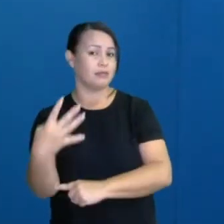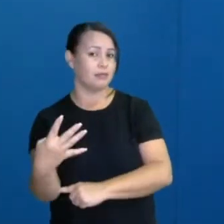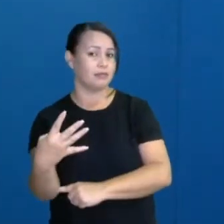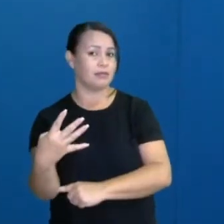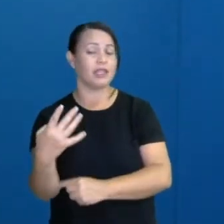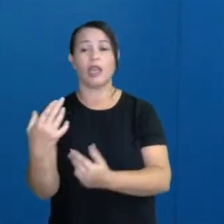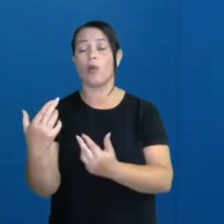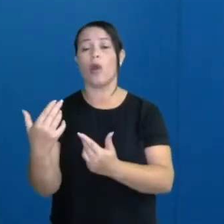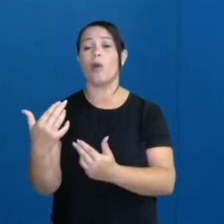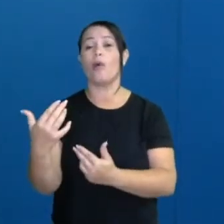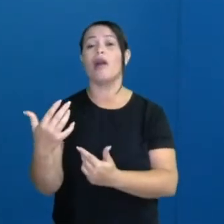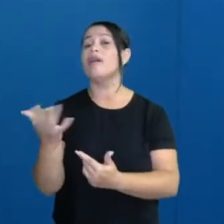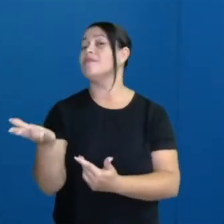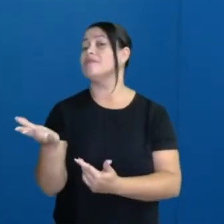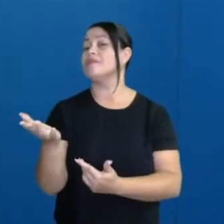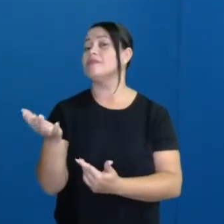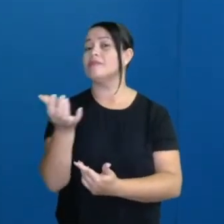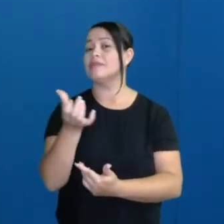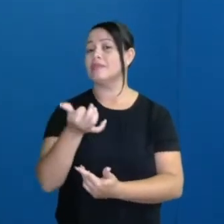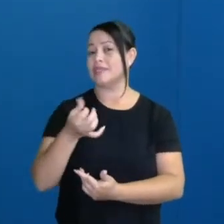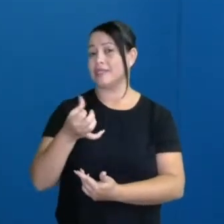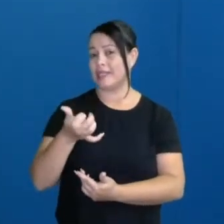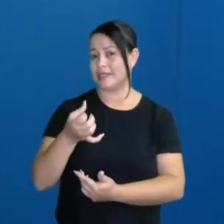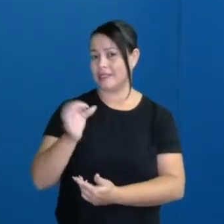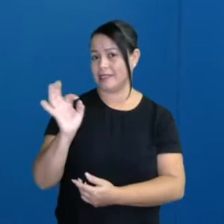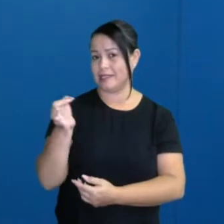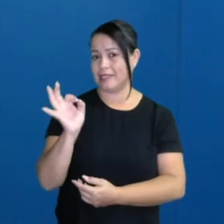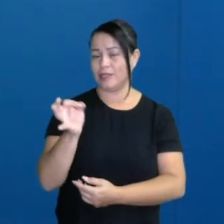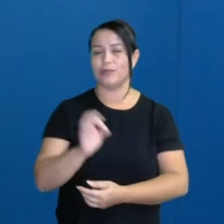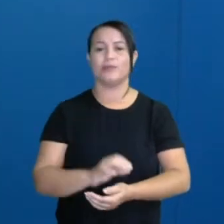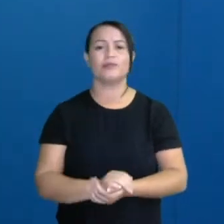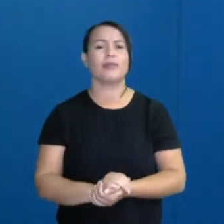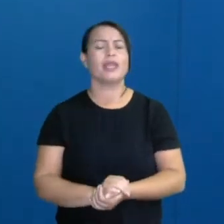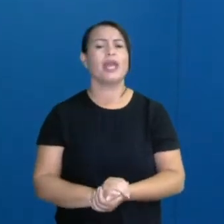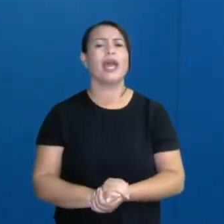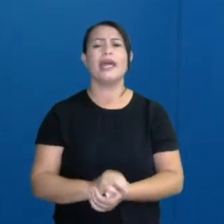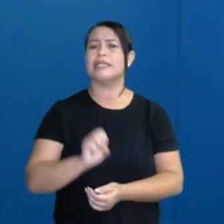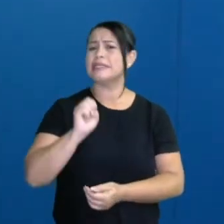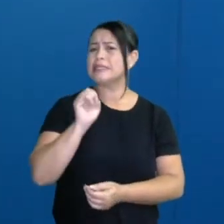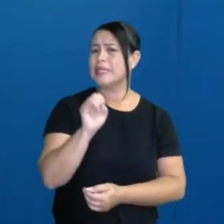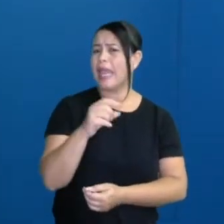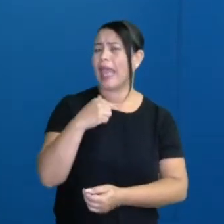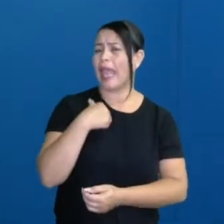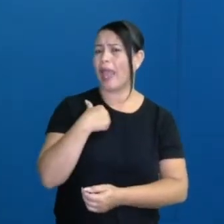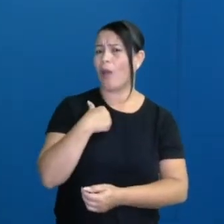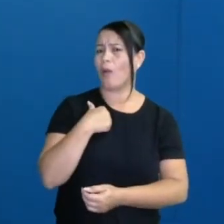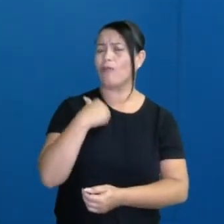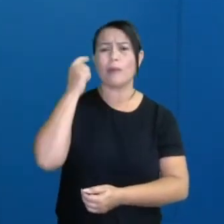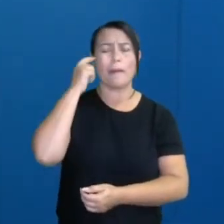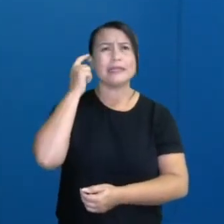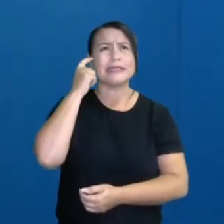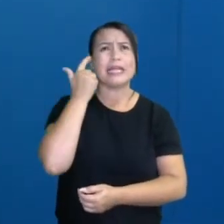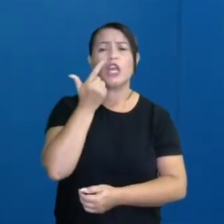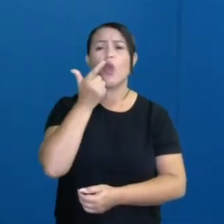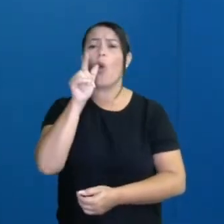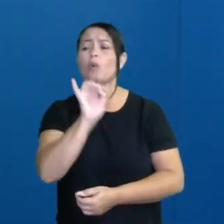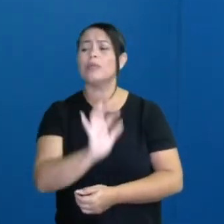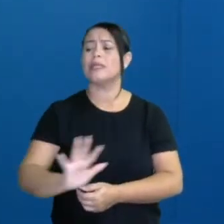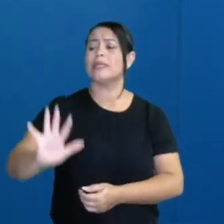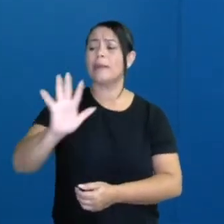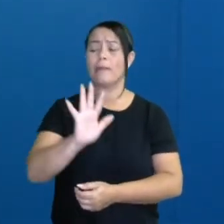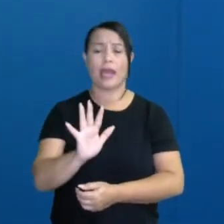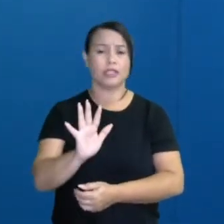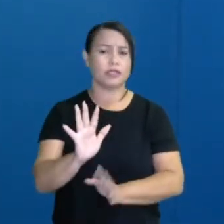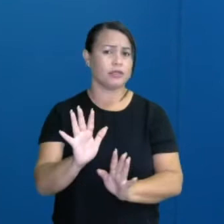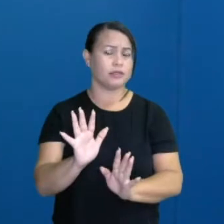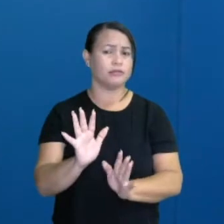vezes 4, que é igual a quanto? A 16. Se eu fosse aumentar outra figura ali, no meu